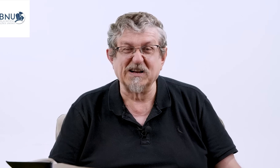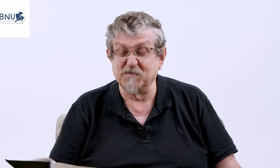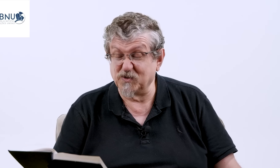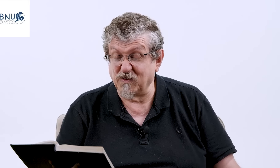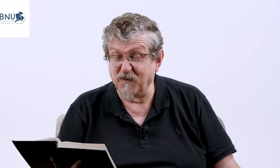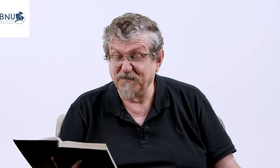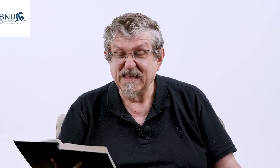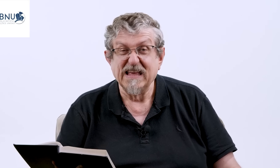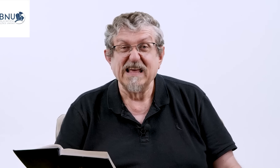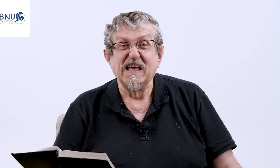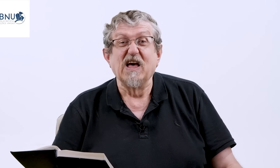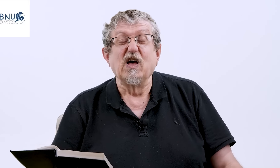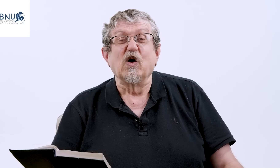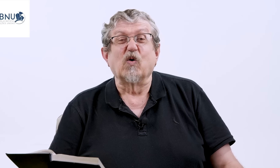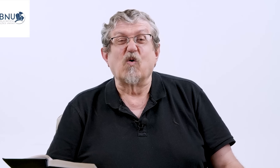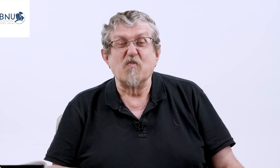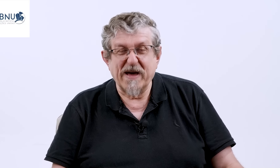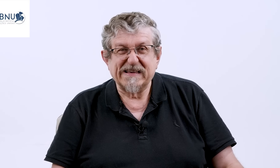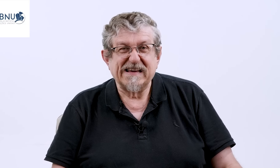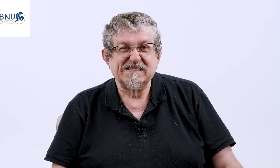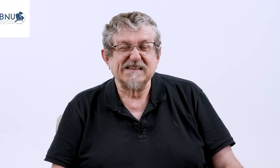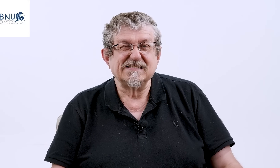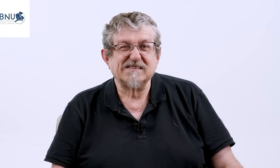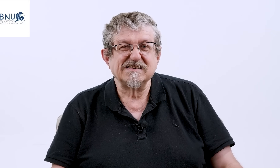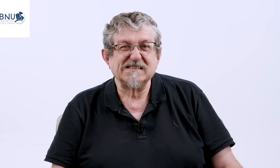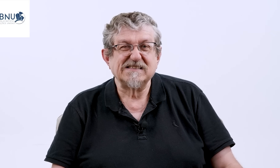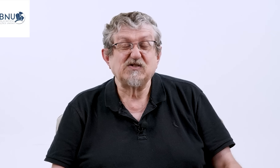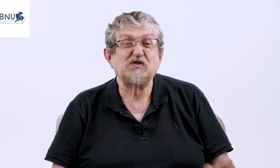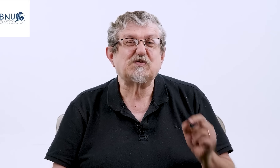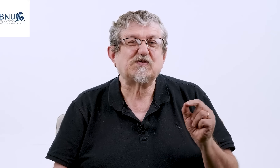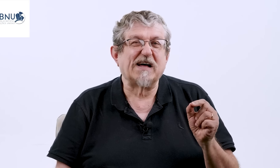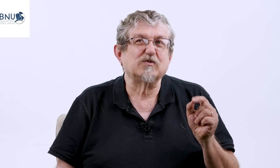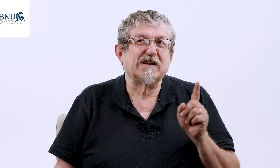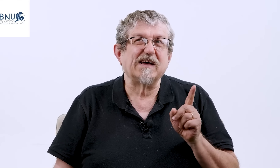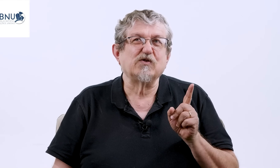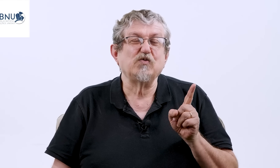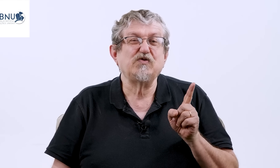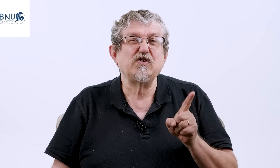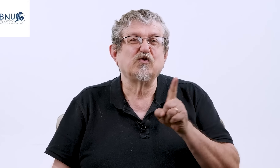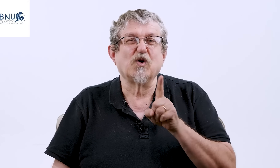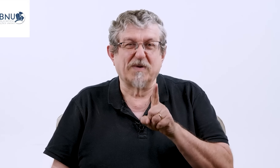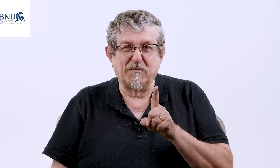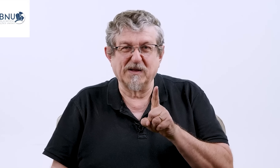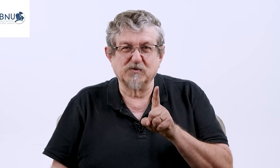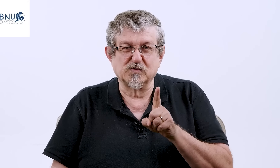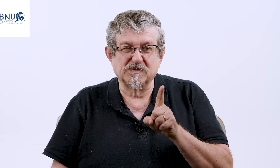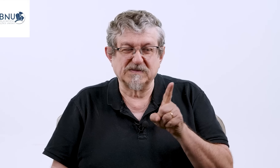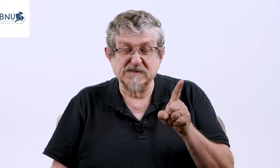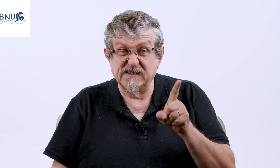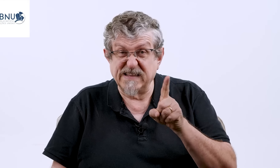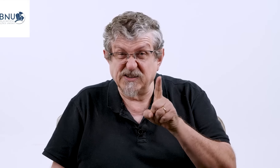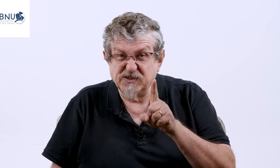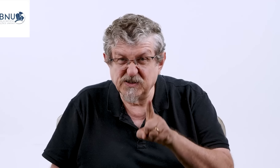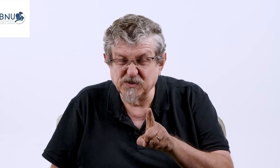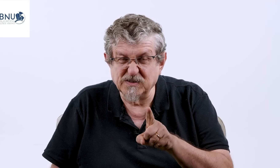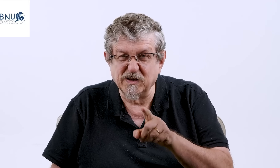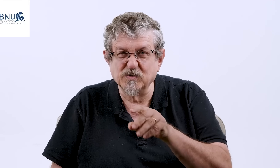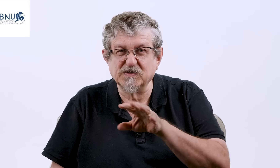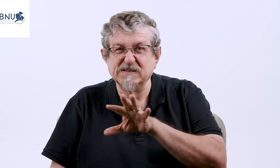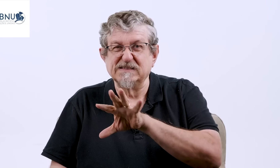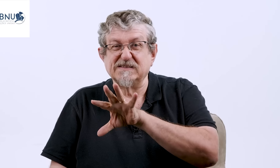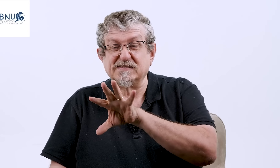gente? Olha, pessoal, como é que a gente, de fato, traz o desdobramento desse agir